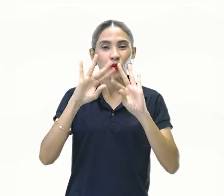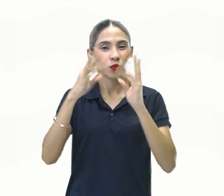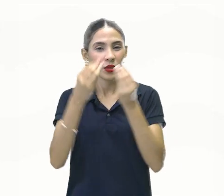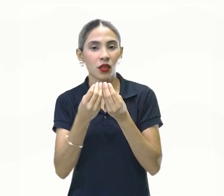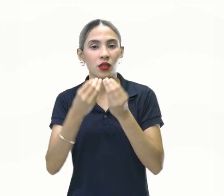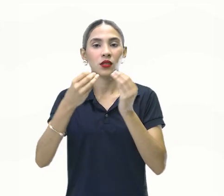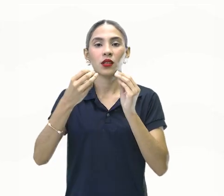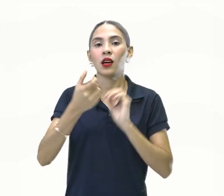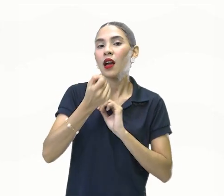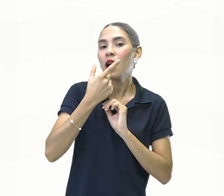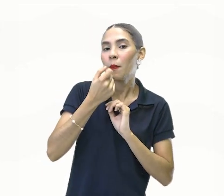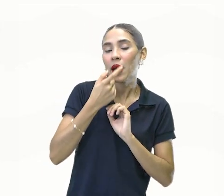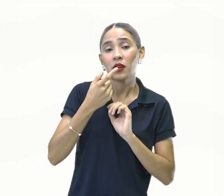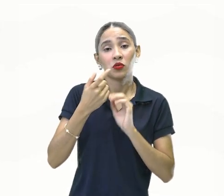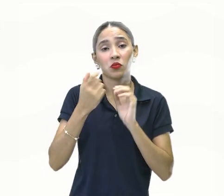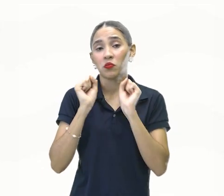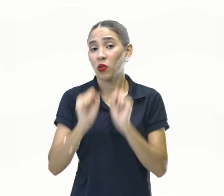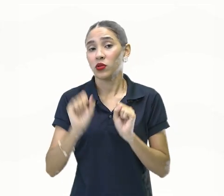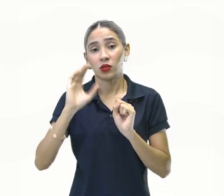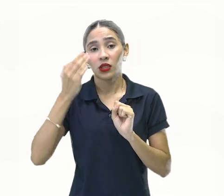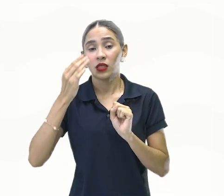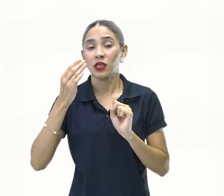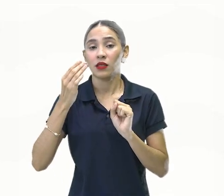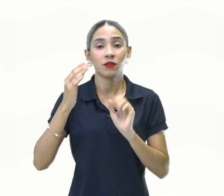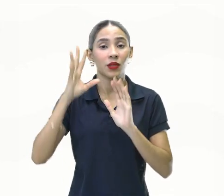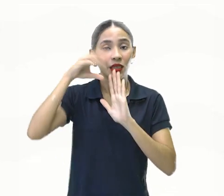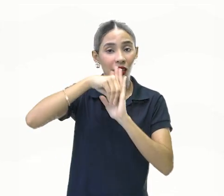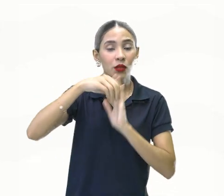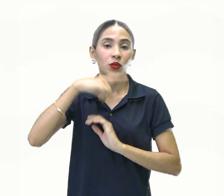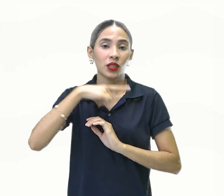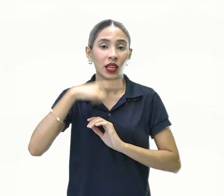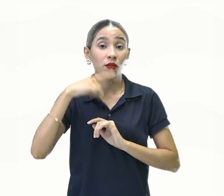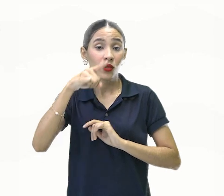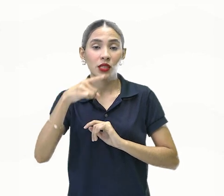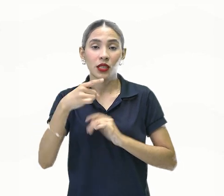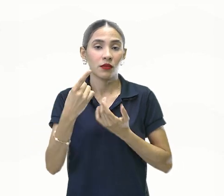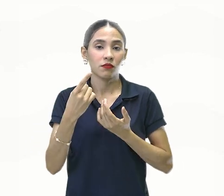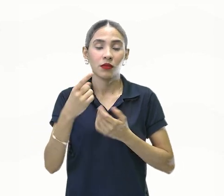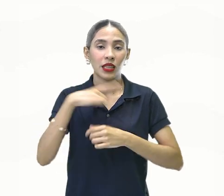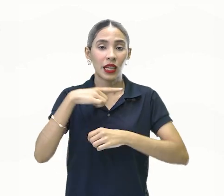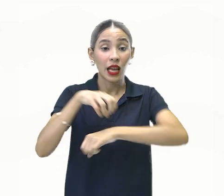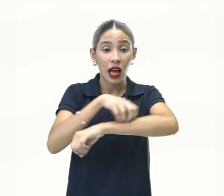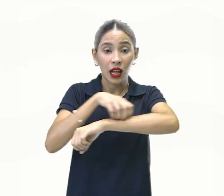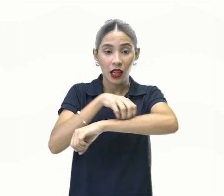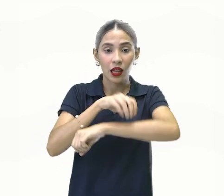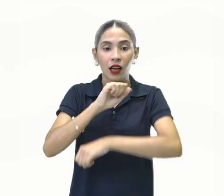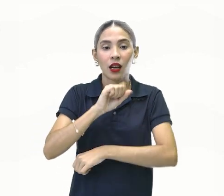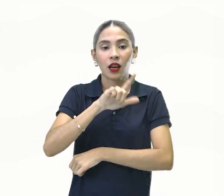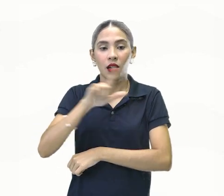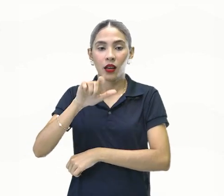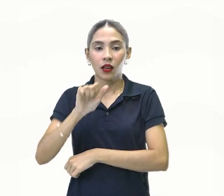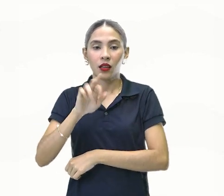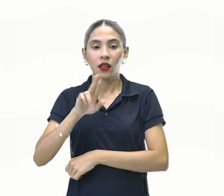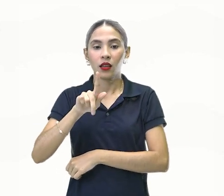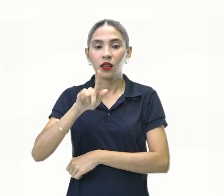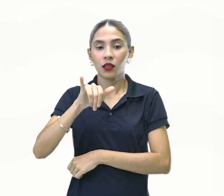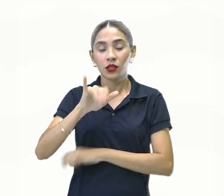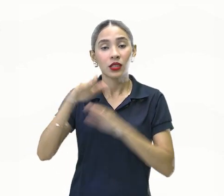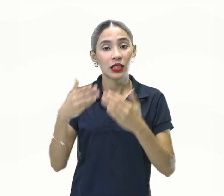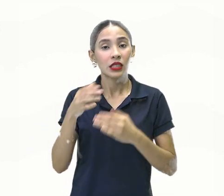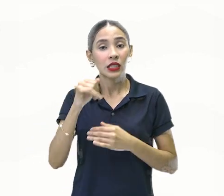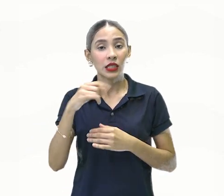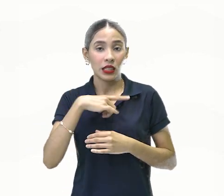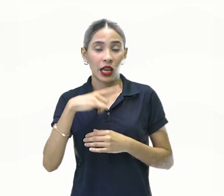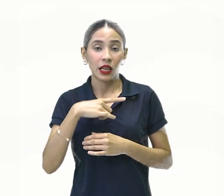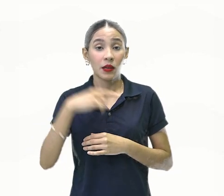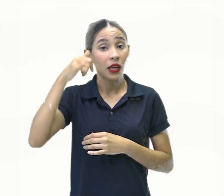remédio eu tenha ali um componente e você tenha essa alergia. Então, deve-se evitar. Em sabendo disso, você não